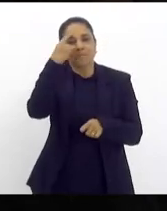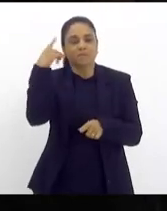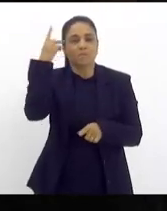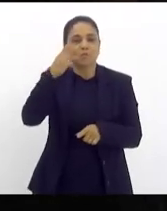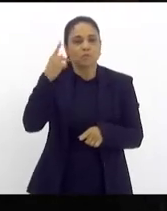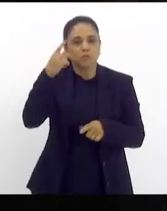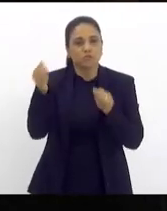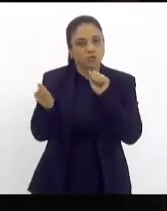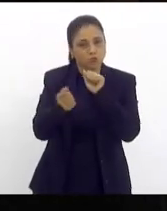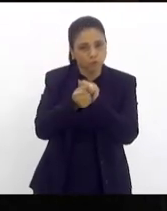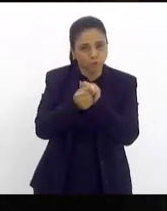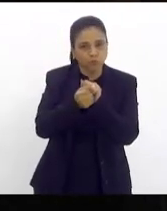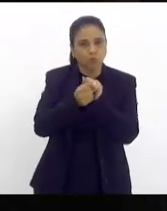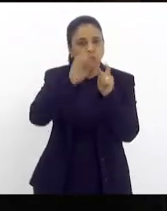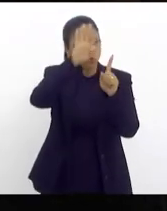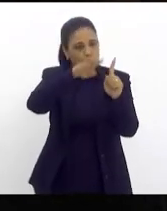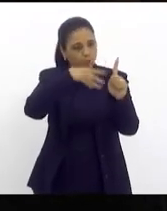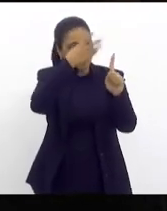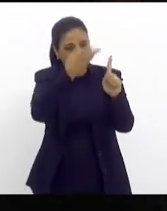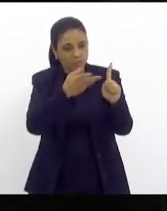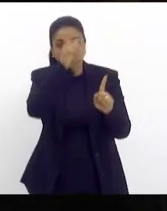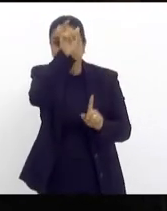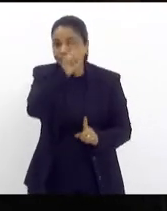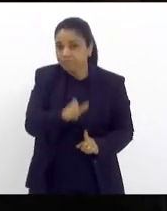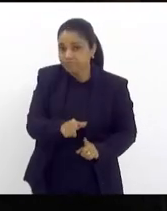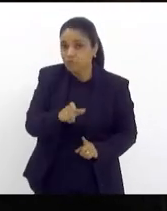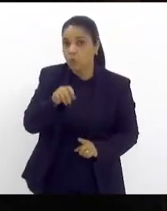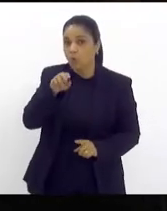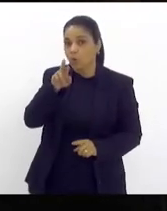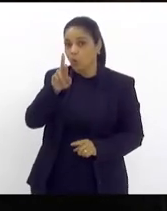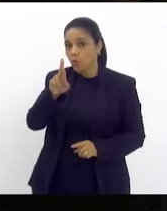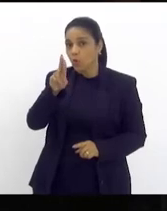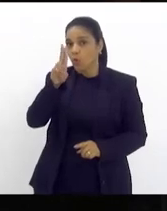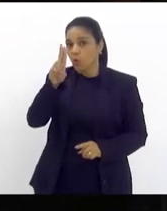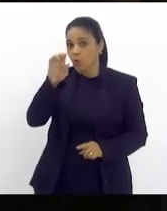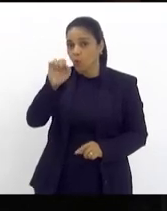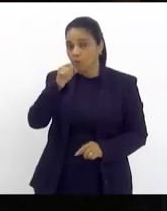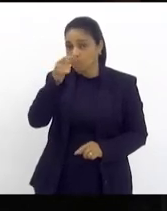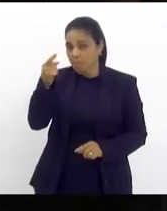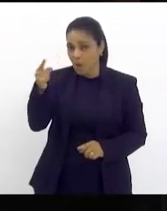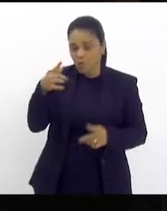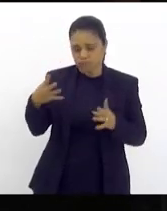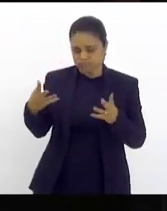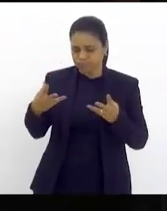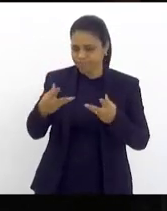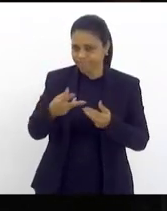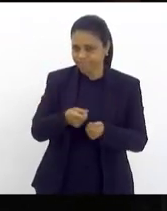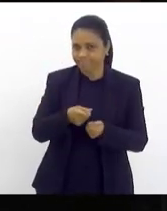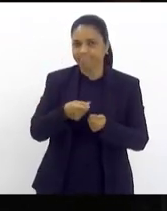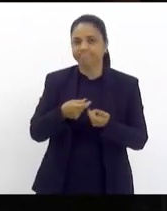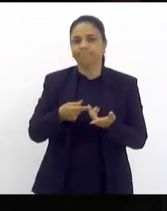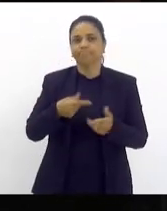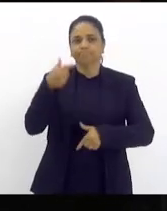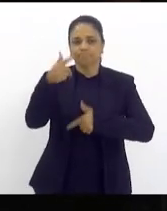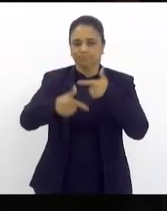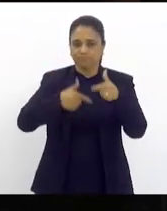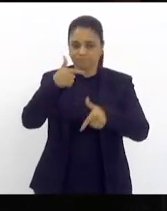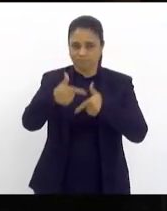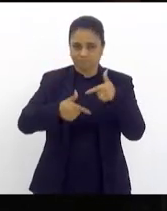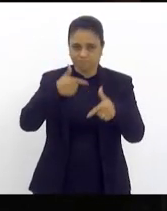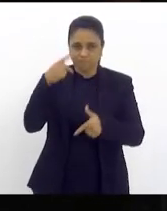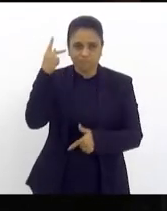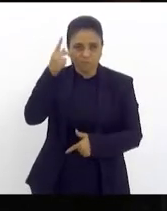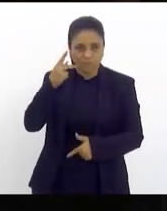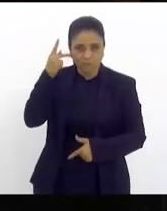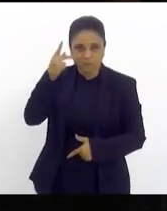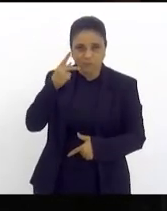Rubão, que eu nunca vi um cara tão habilidoso para fazer política nesses meus anos de política, isso ficou